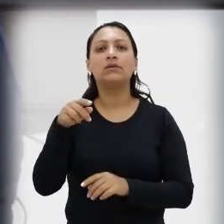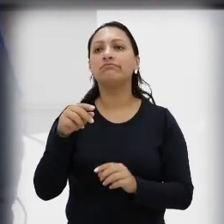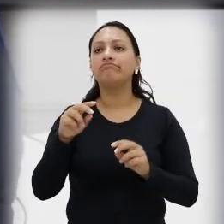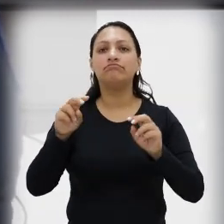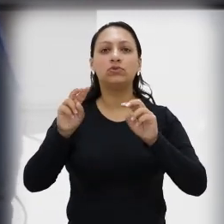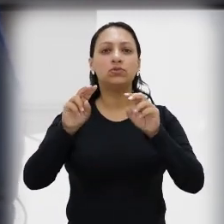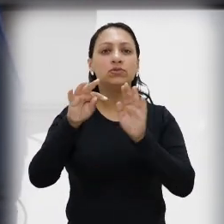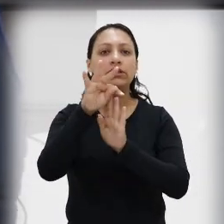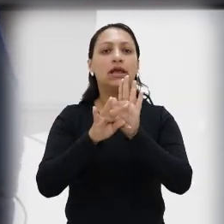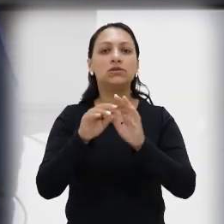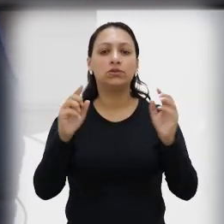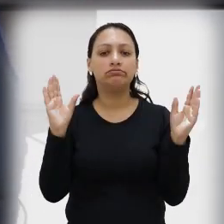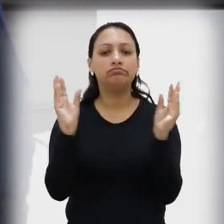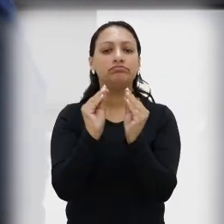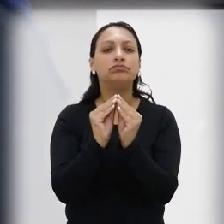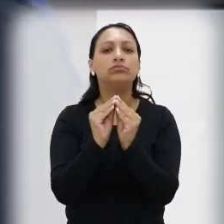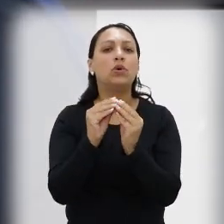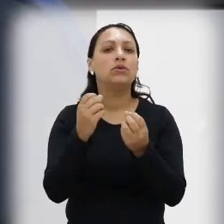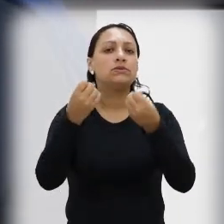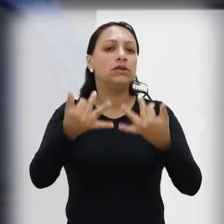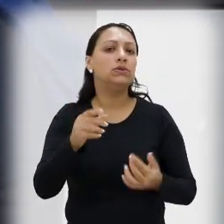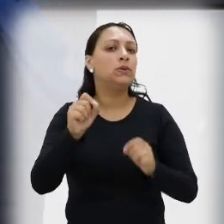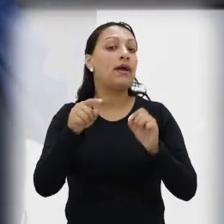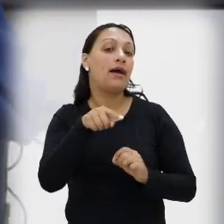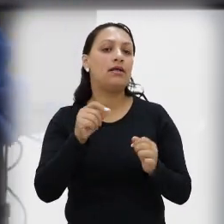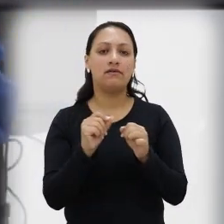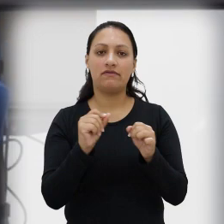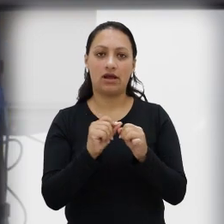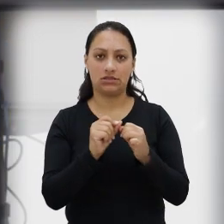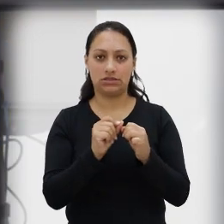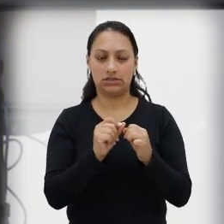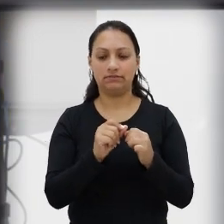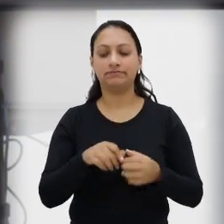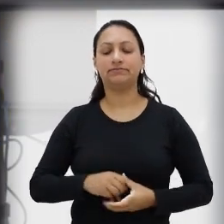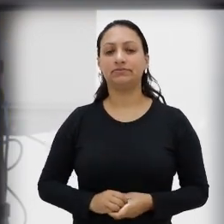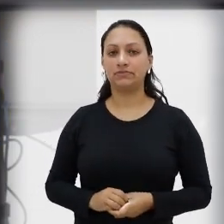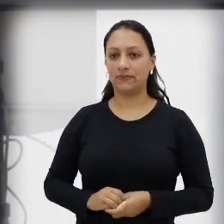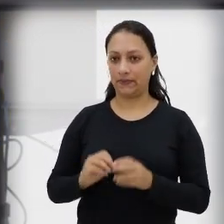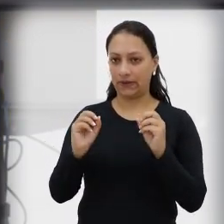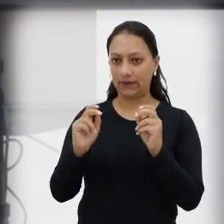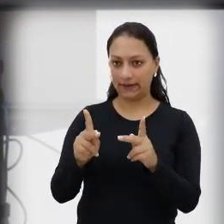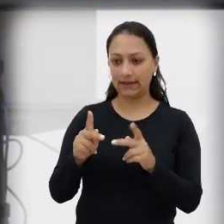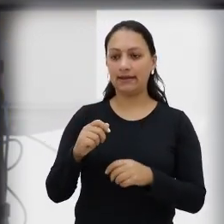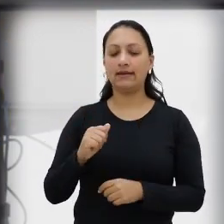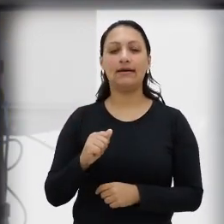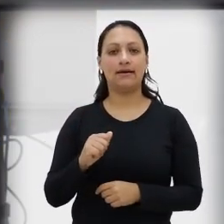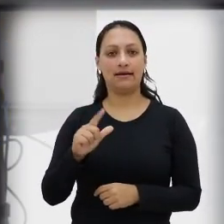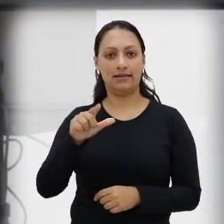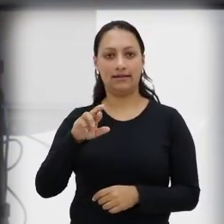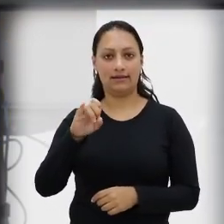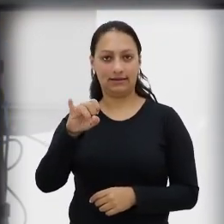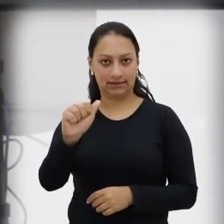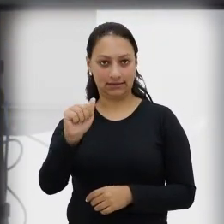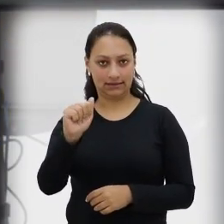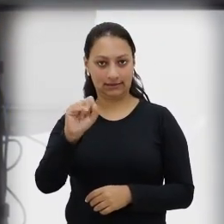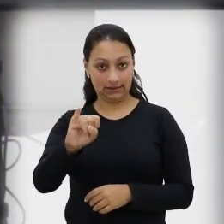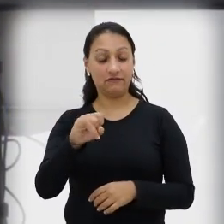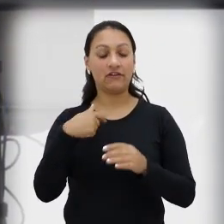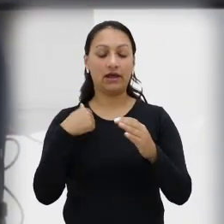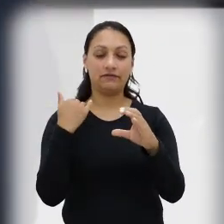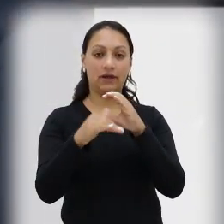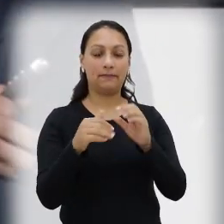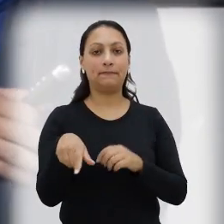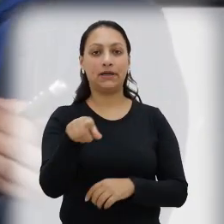parágrafo, tá? O que ela faz. Obrigada, Marcos. A Lari vai providenciar para as âncoras. Pode deixar. Mais